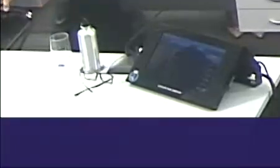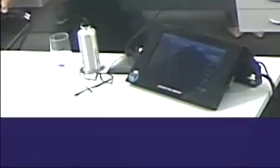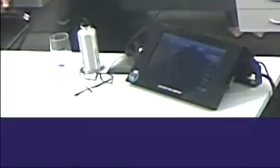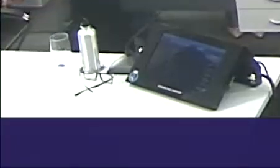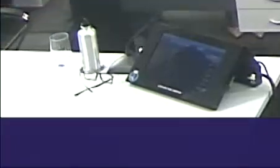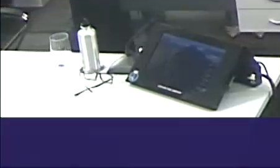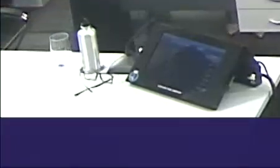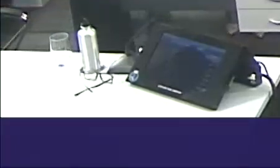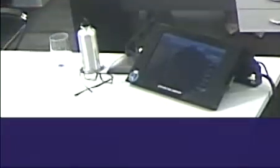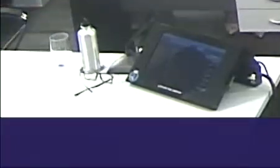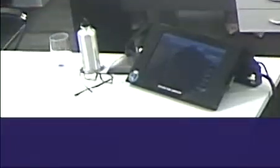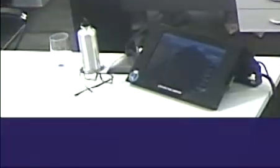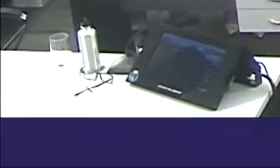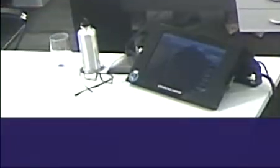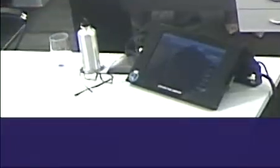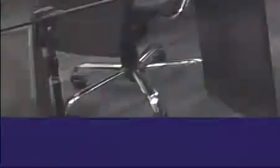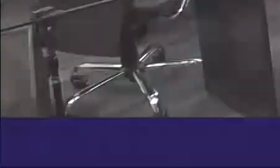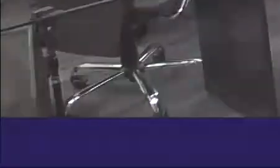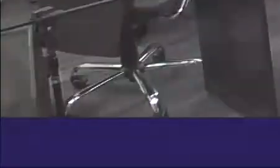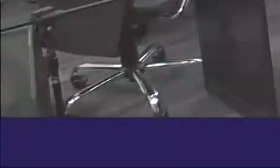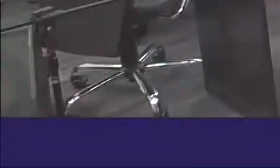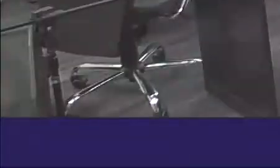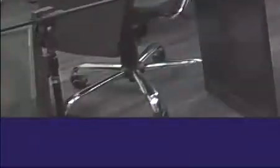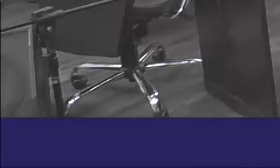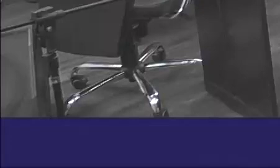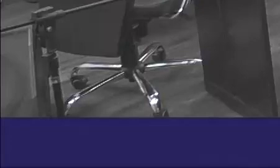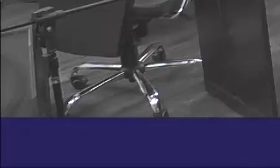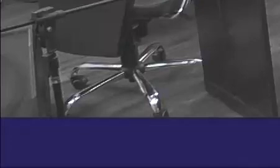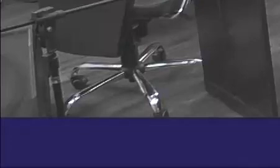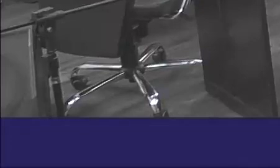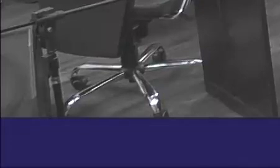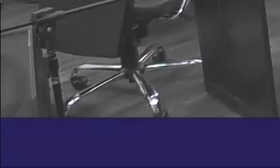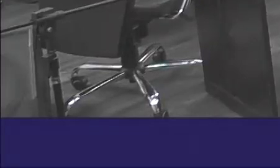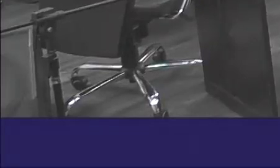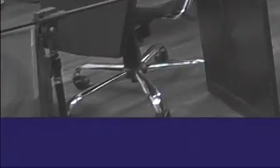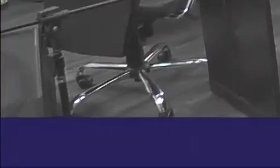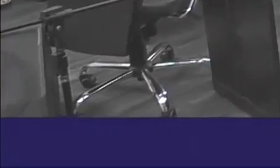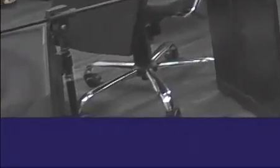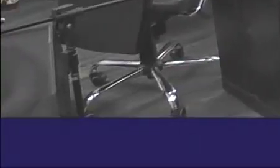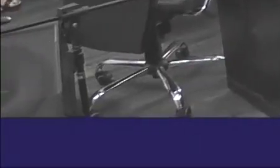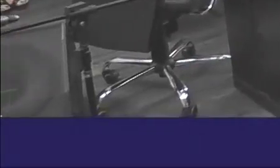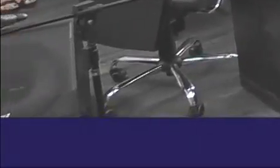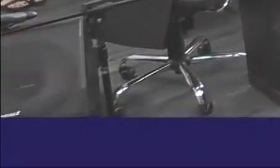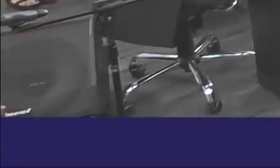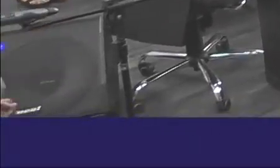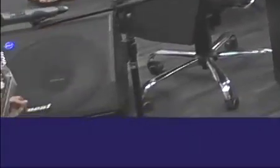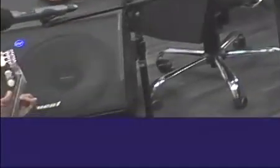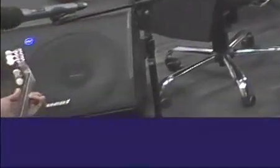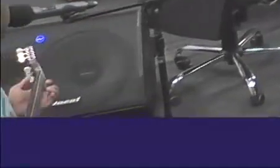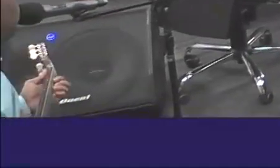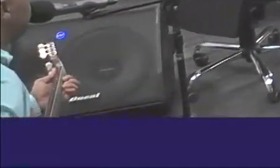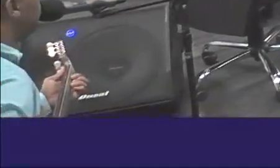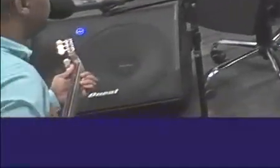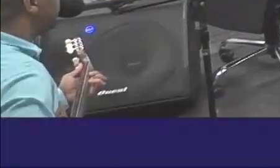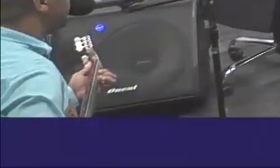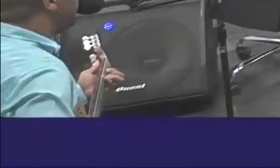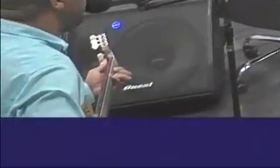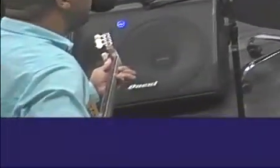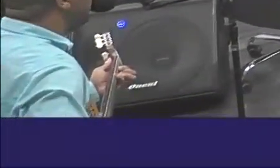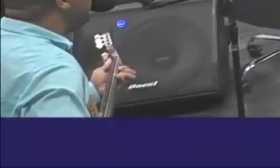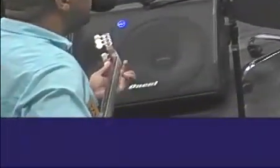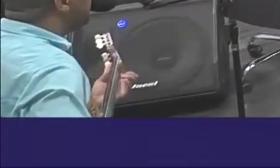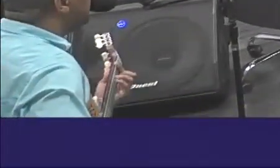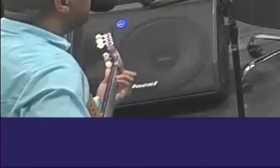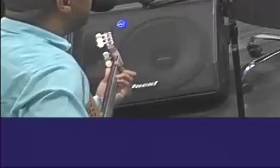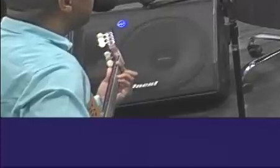e a alegria. Mas é preciso ter manha, é preciso ter graça, é preciso ter sonho